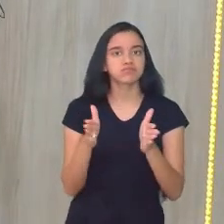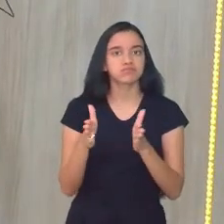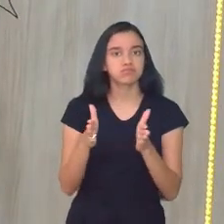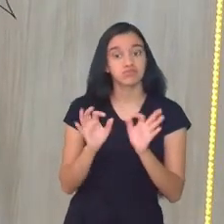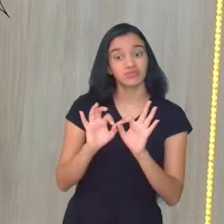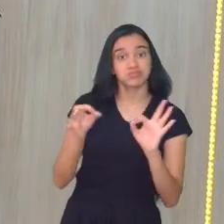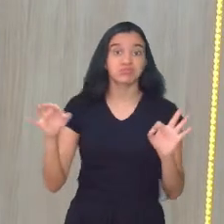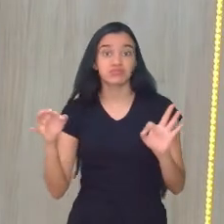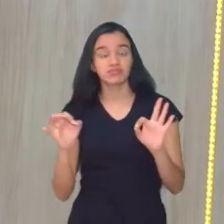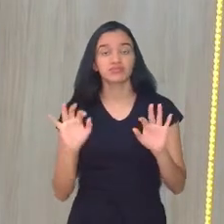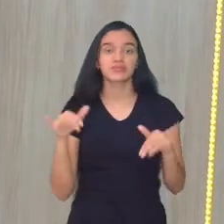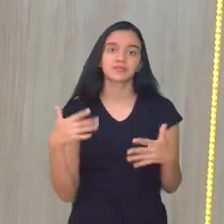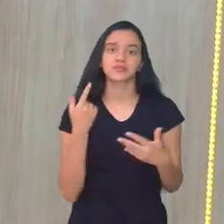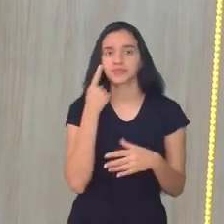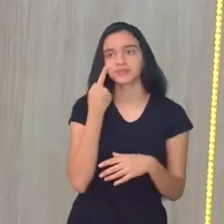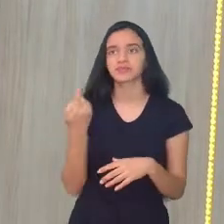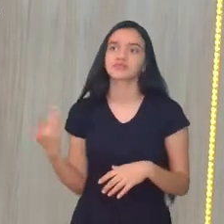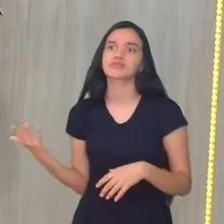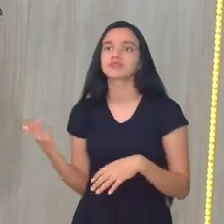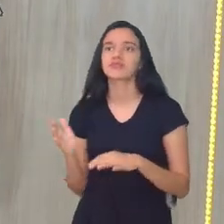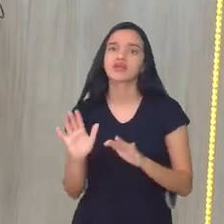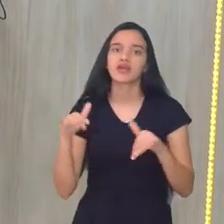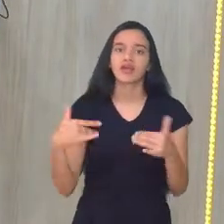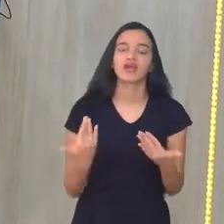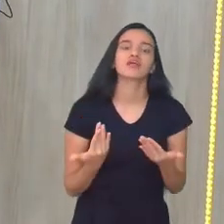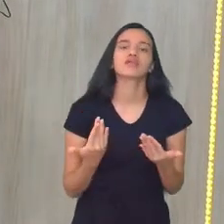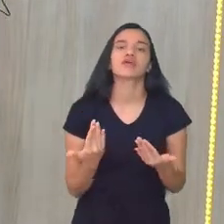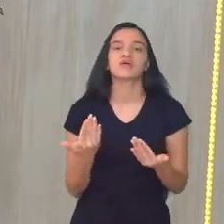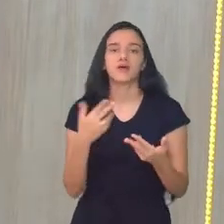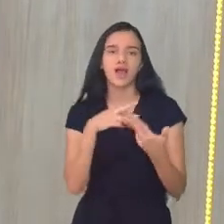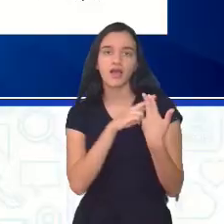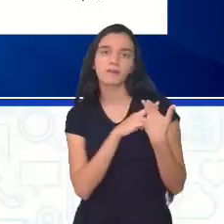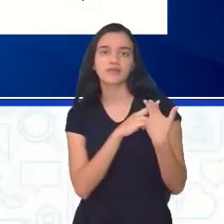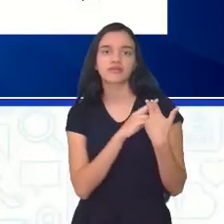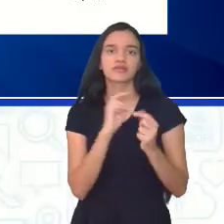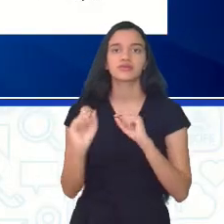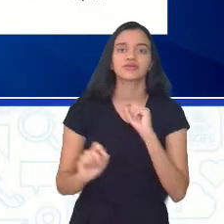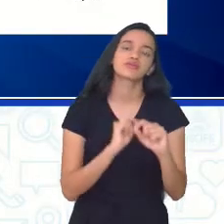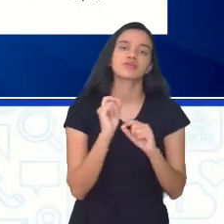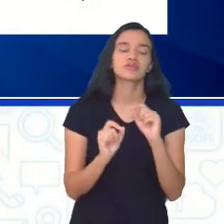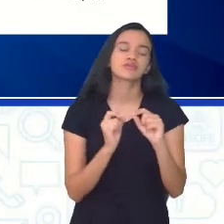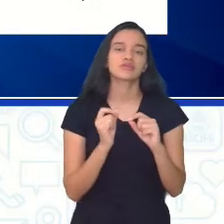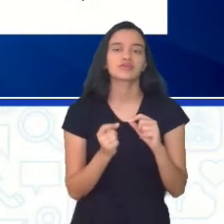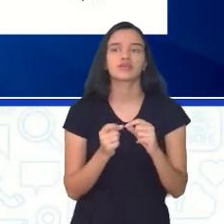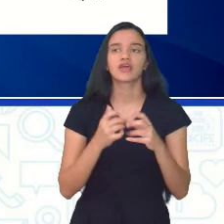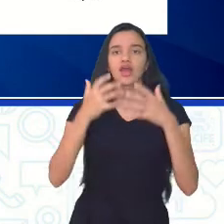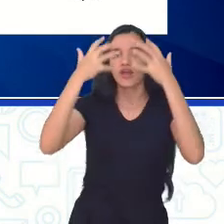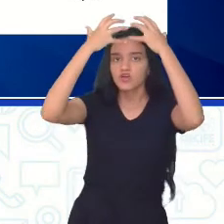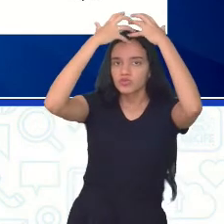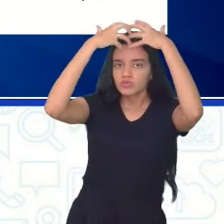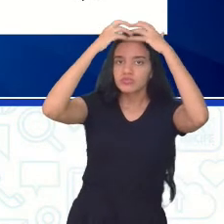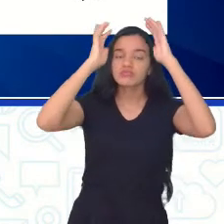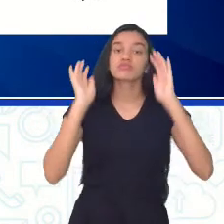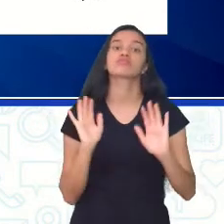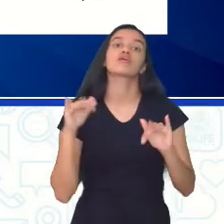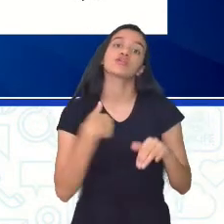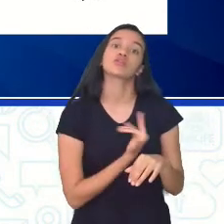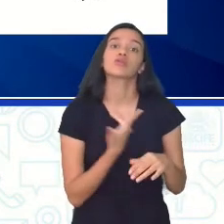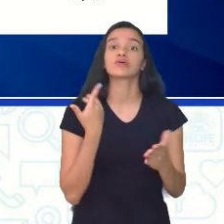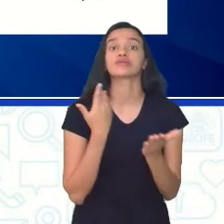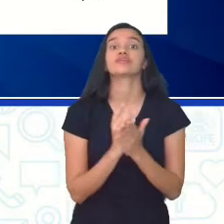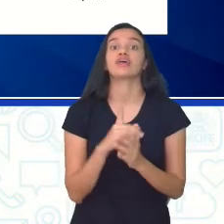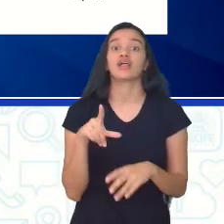extensos. E aí, uma representação dos nervos cranianos. Nesse caso, nós